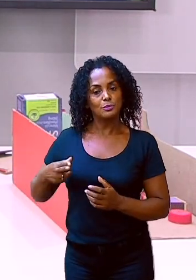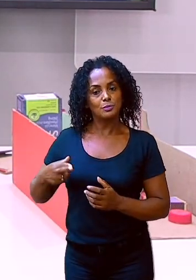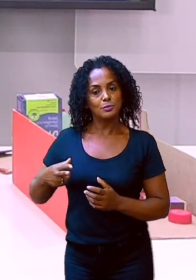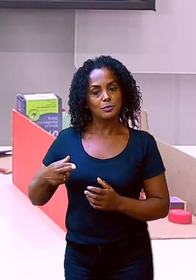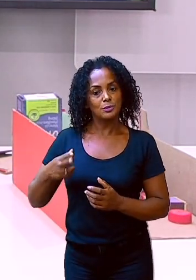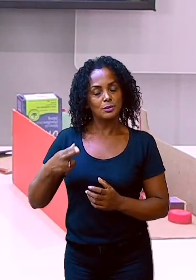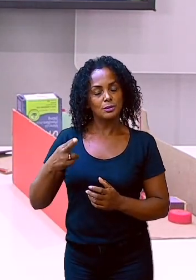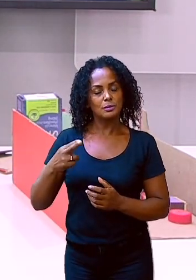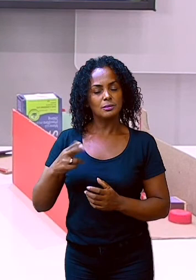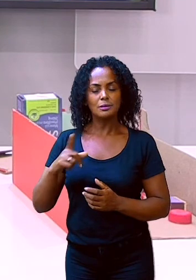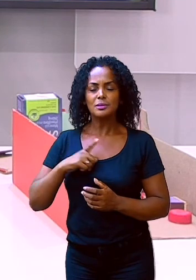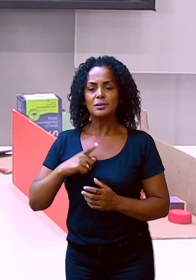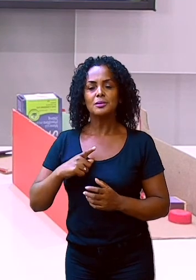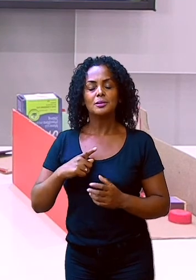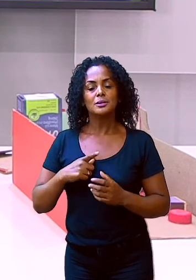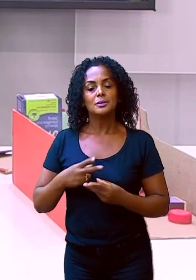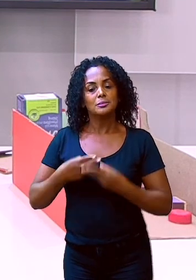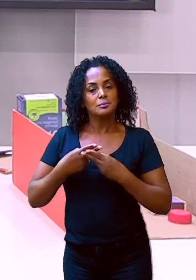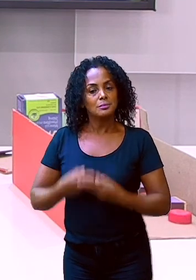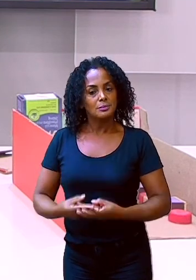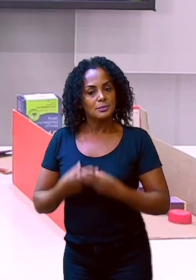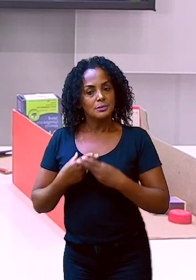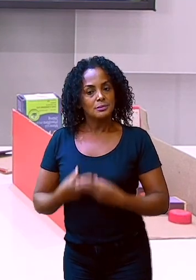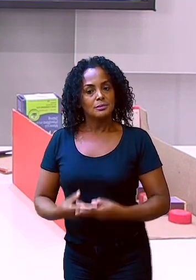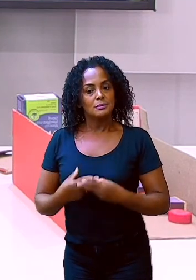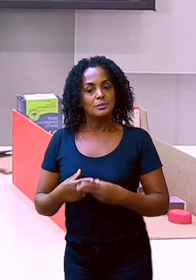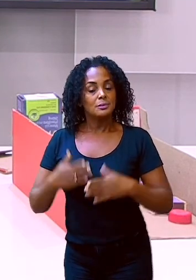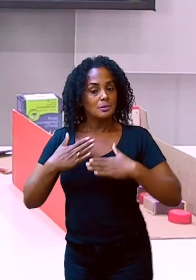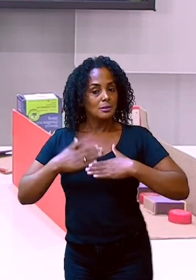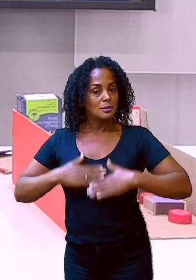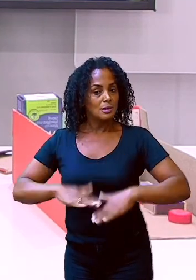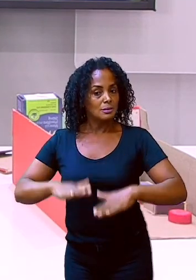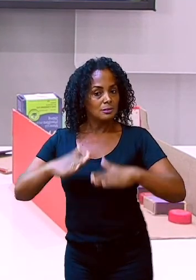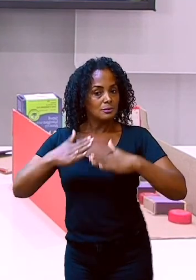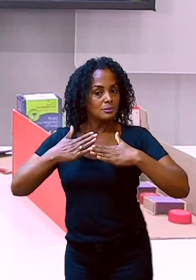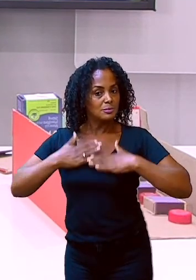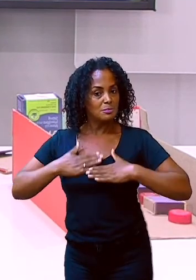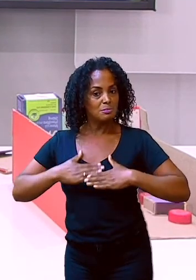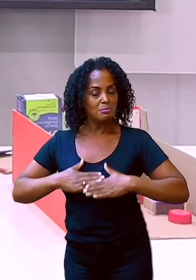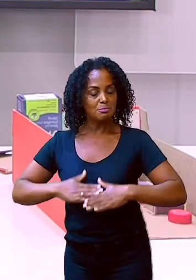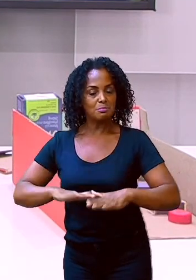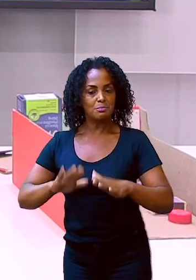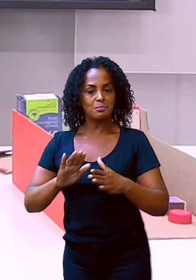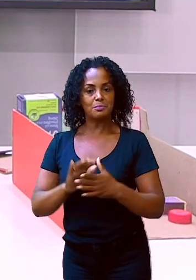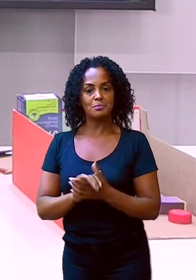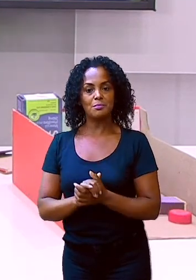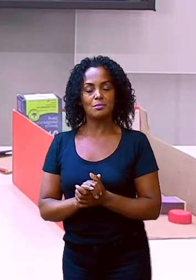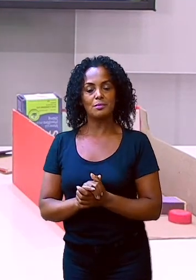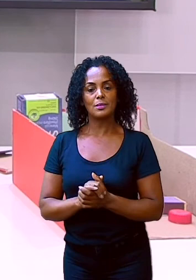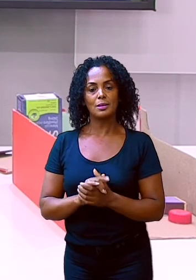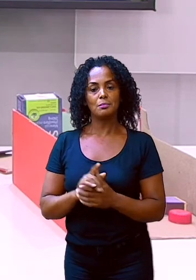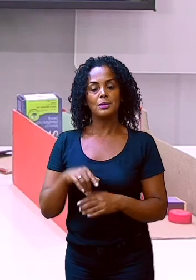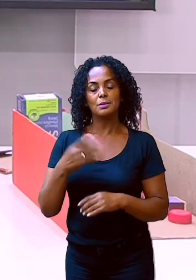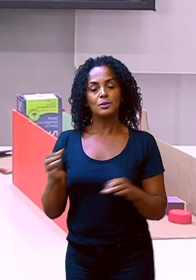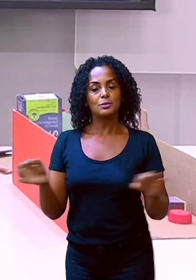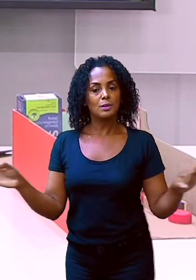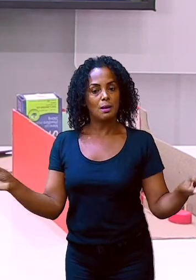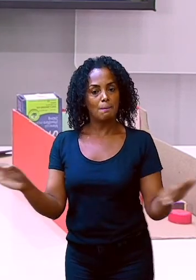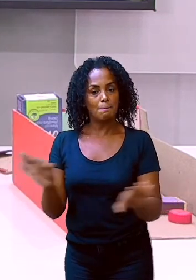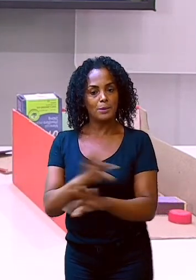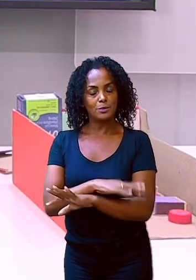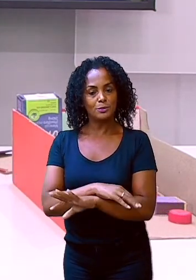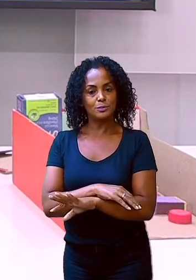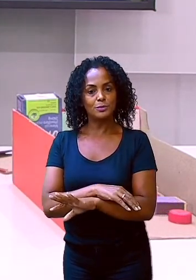um pouquinho de paciência. Vamos tirar aqui. Por dentro, depois a professora vai enfeitar. Então, vai